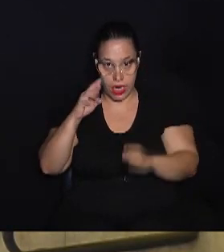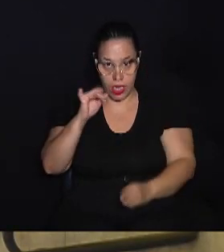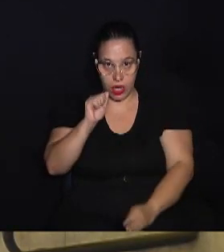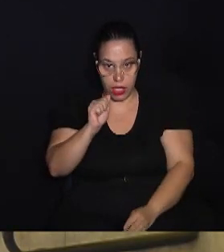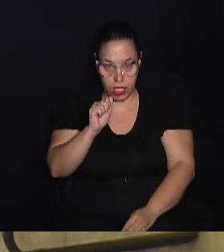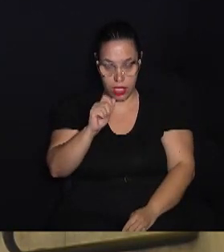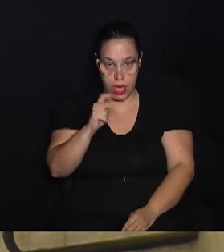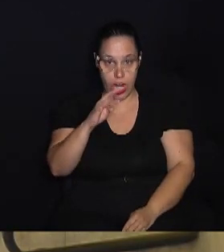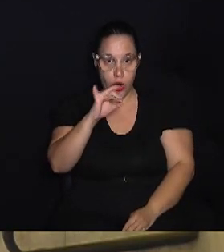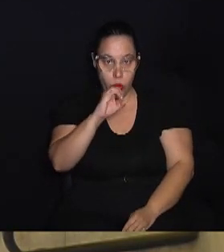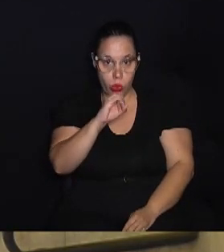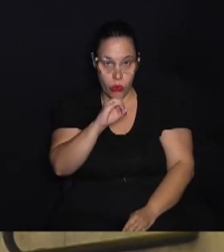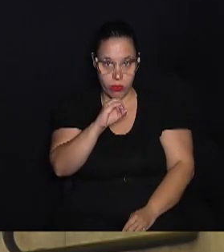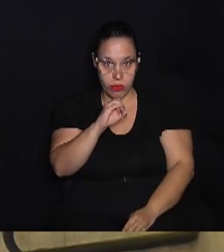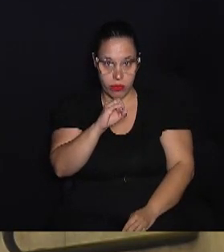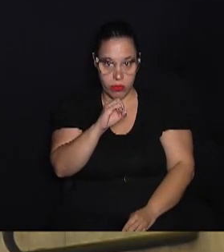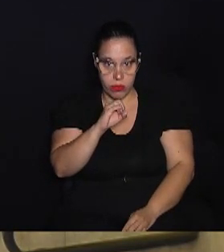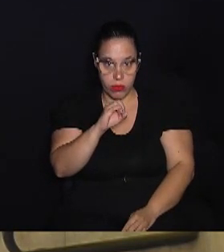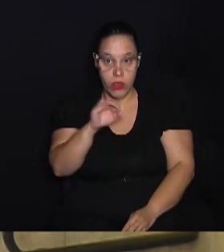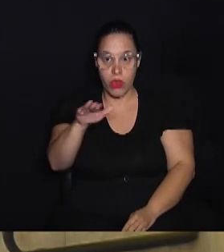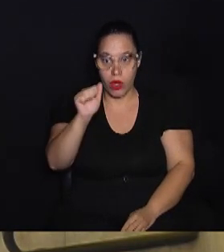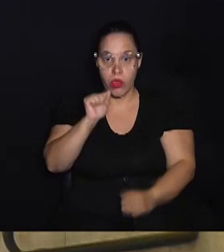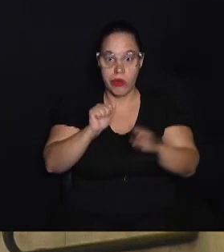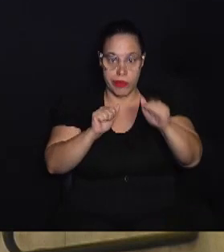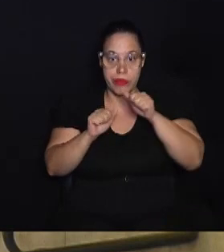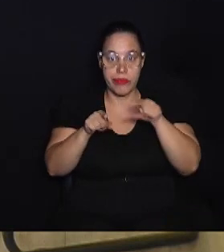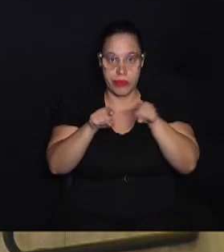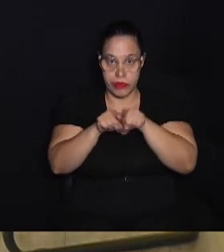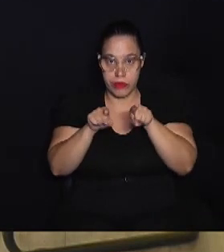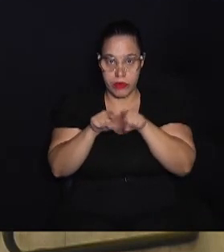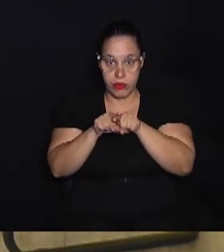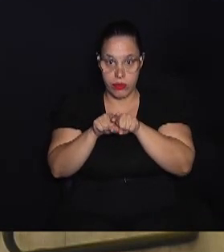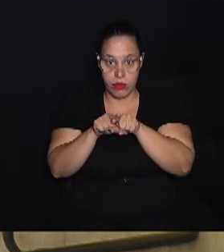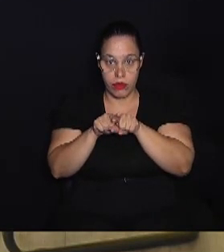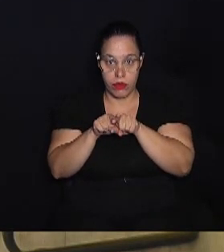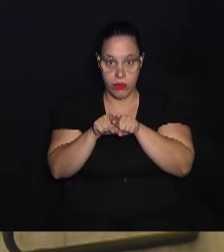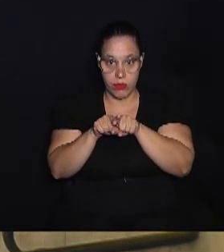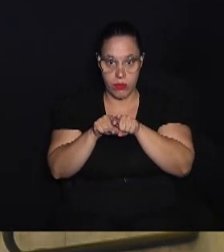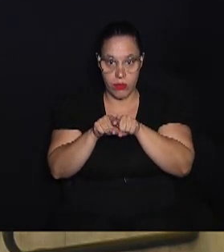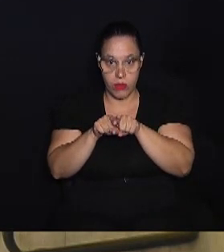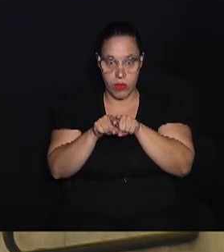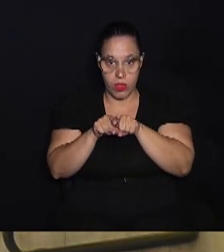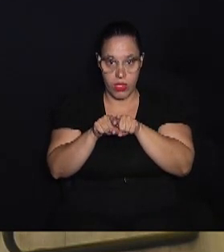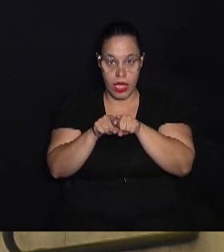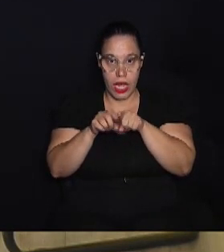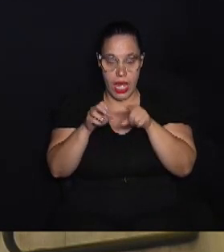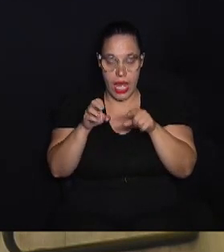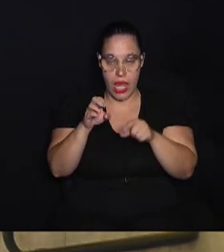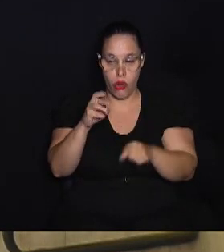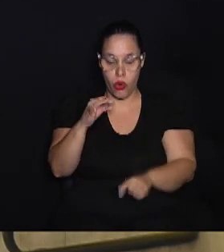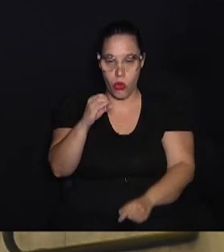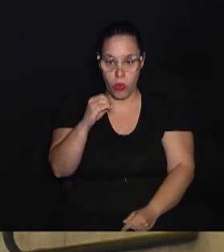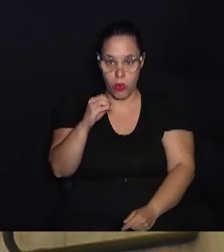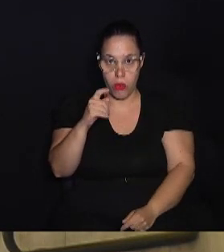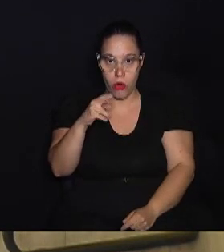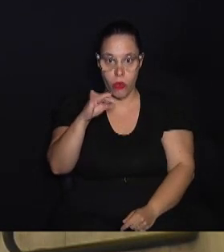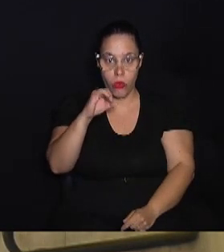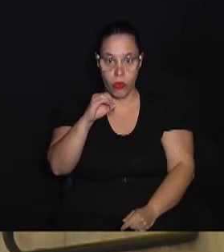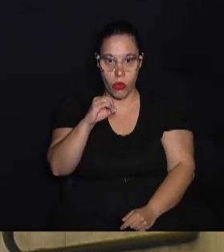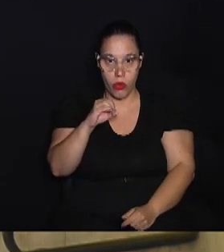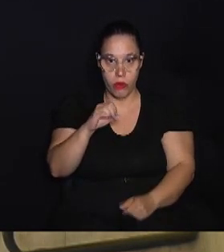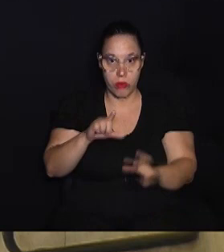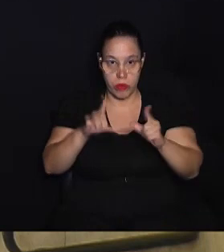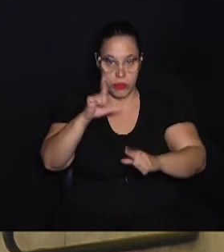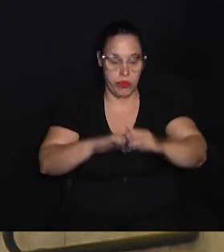né, que comumente pode ser acionado, a gente também tem aqui os ecopontos. Inclusive a TV Câmara Campinas já fez